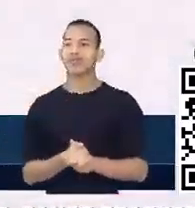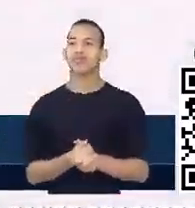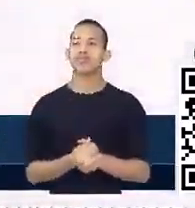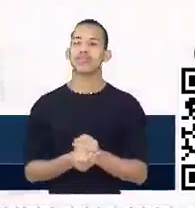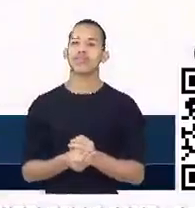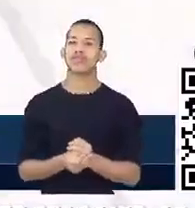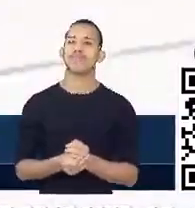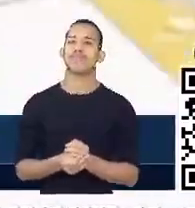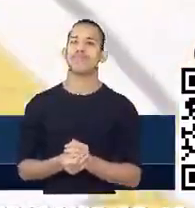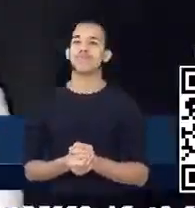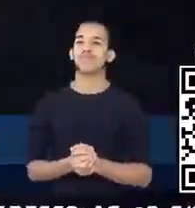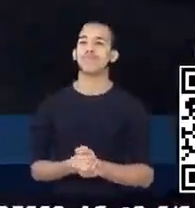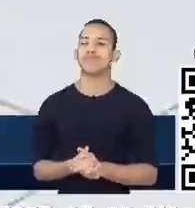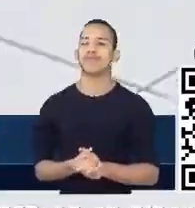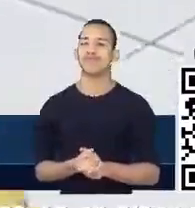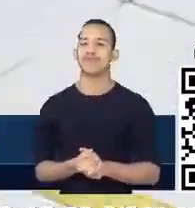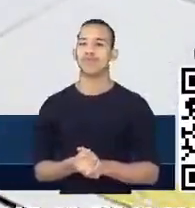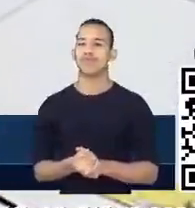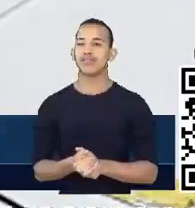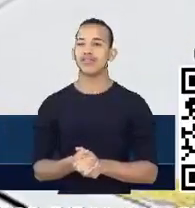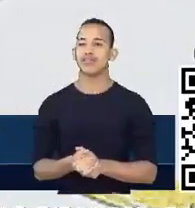cá. Olha, não precisa chamar não.